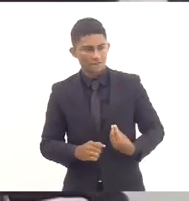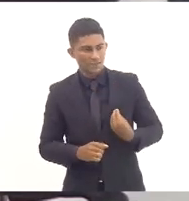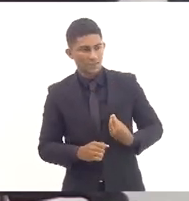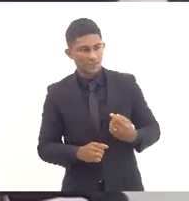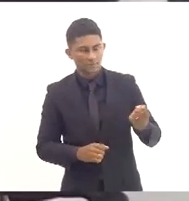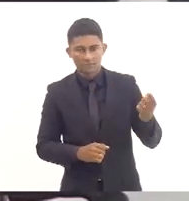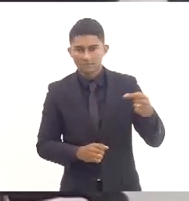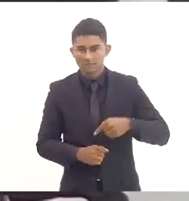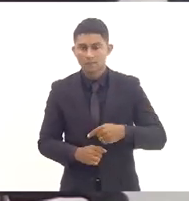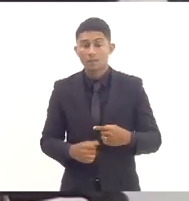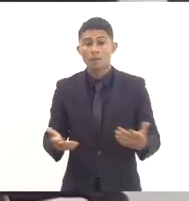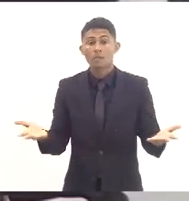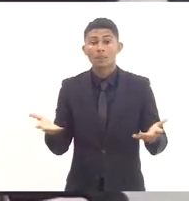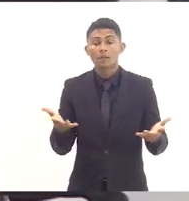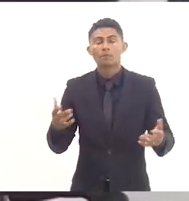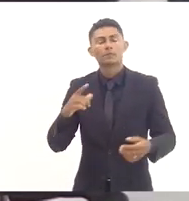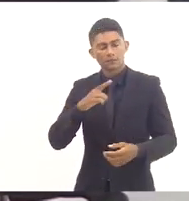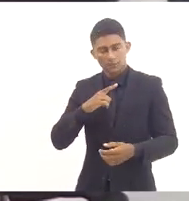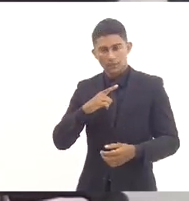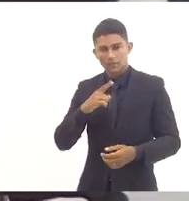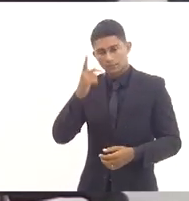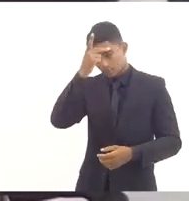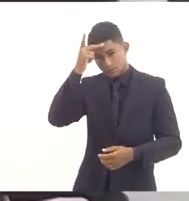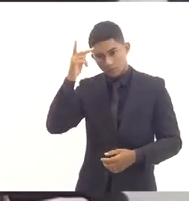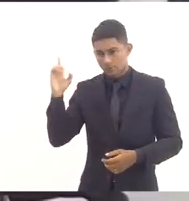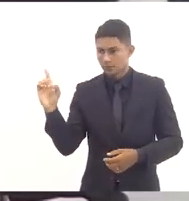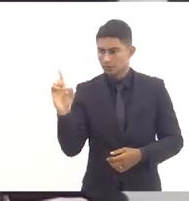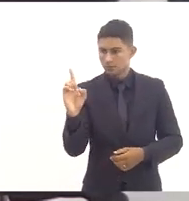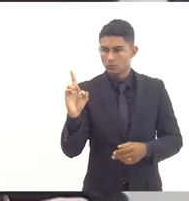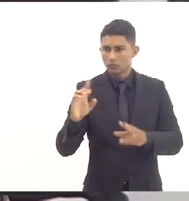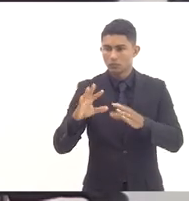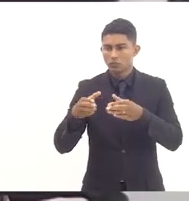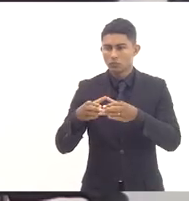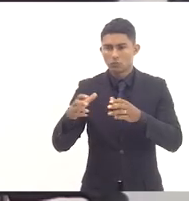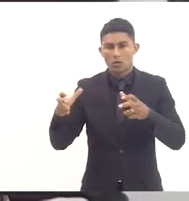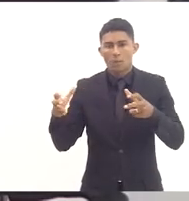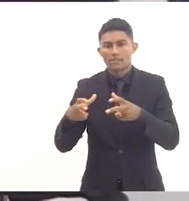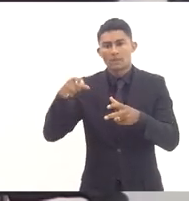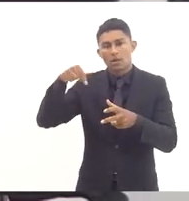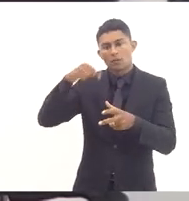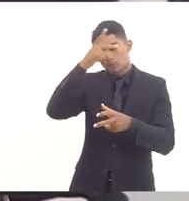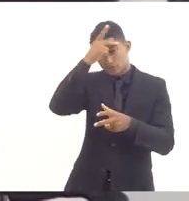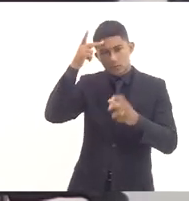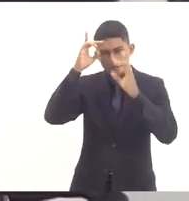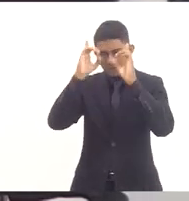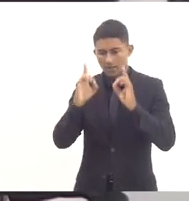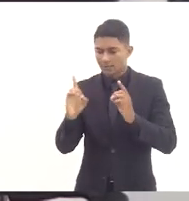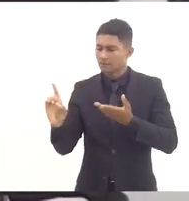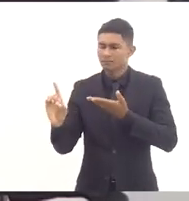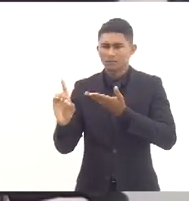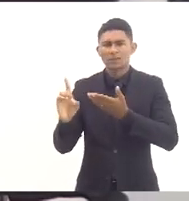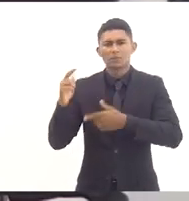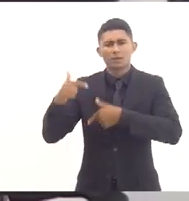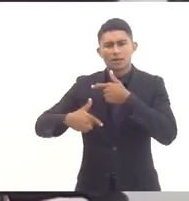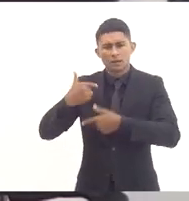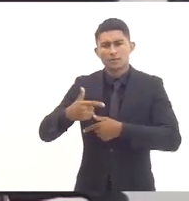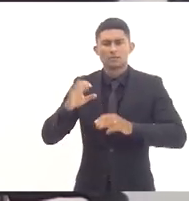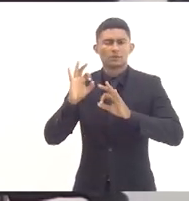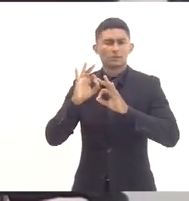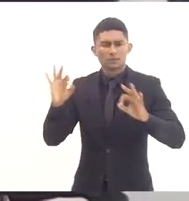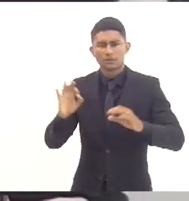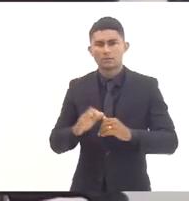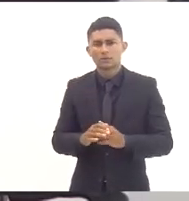ouvir um membro da Comissão da pessoa com deficiência que faz um belíssimo trabalho antes de o